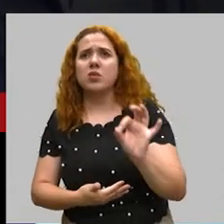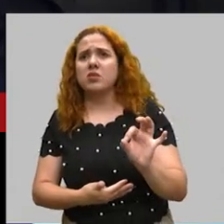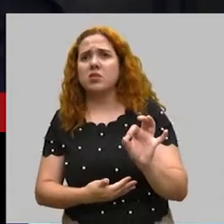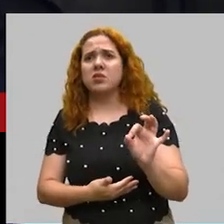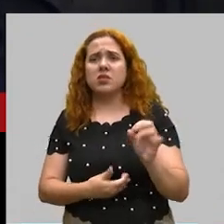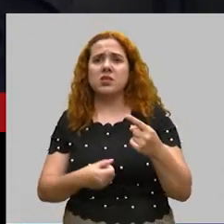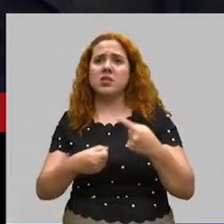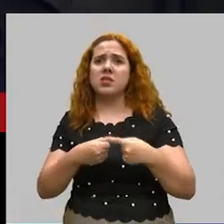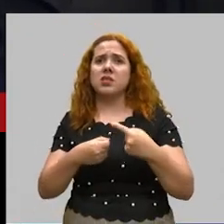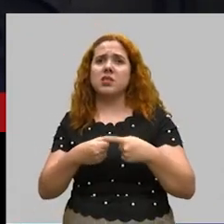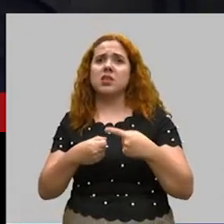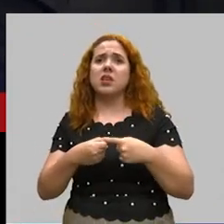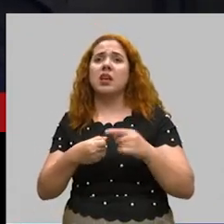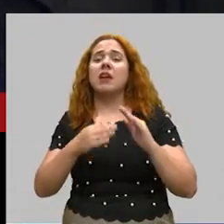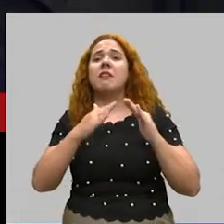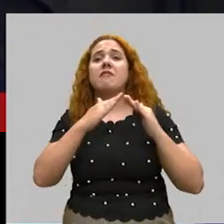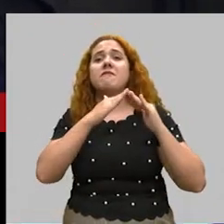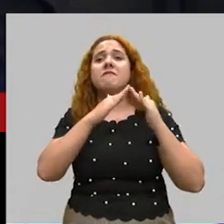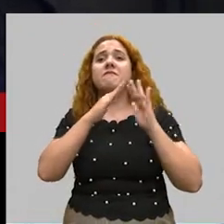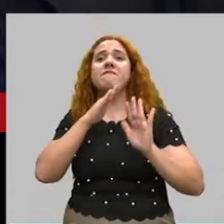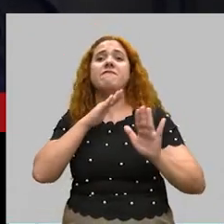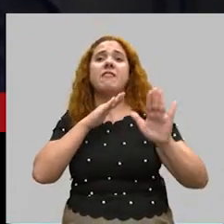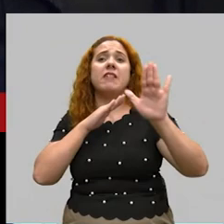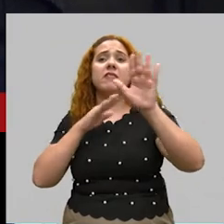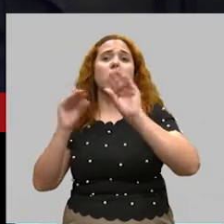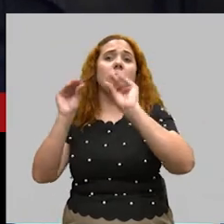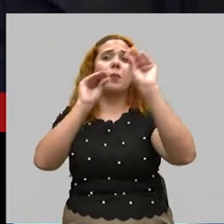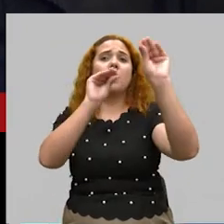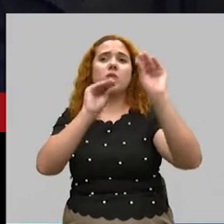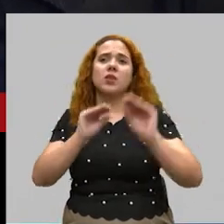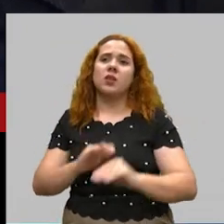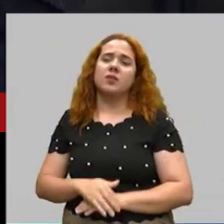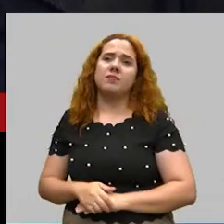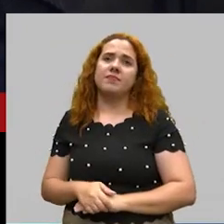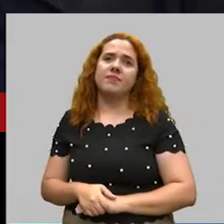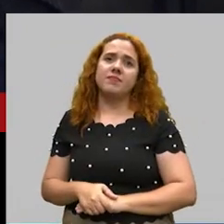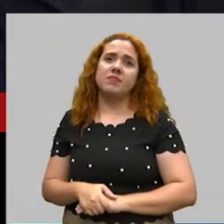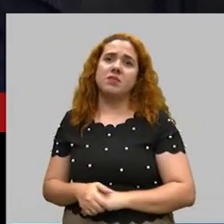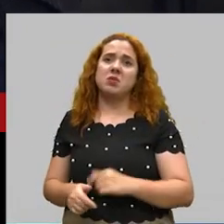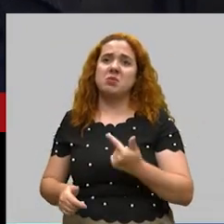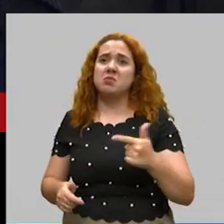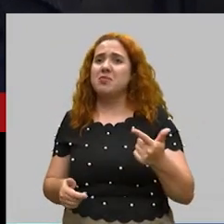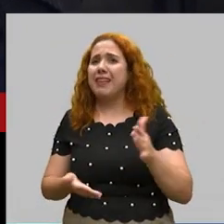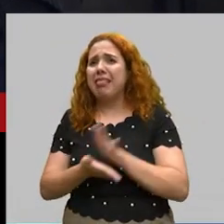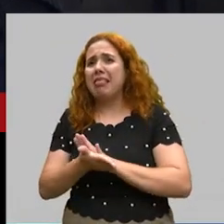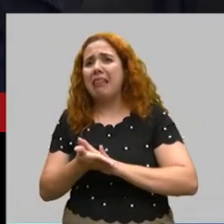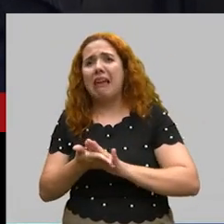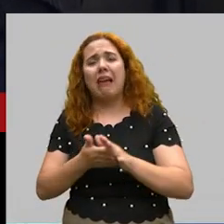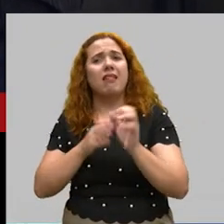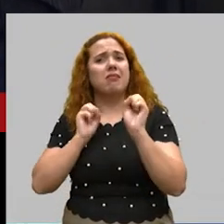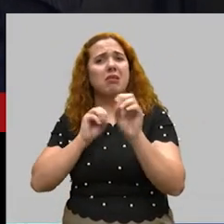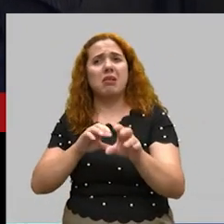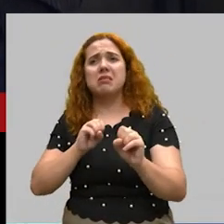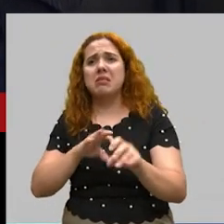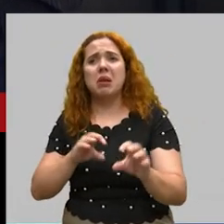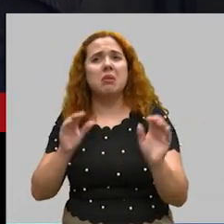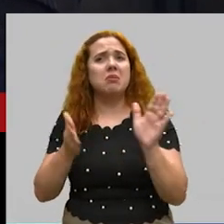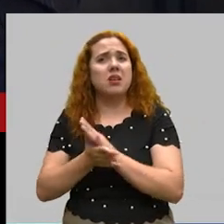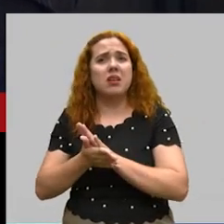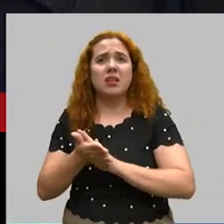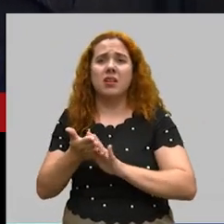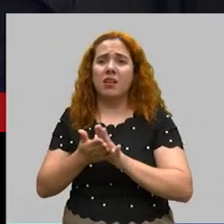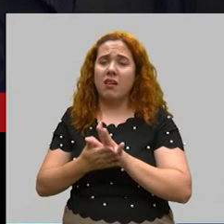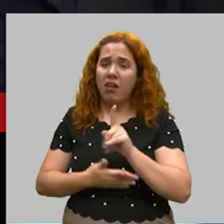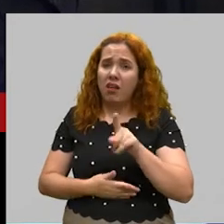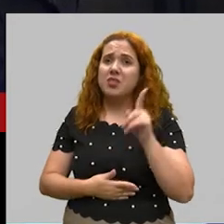cidade vai tá nas favelas das grandes cidades não tendo saneamento não tendo educação Será que é difícil